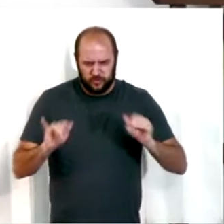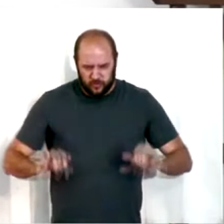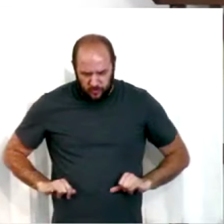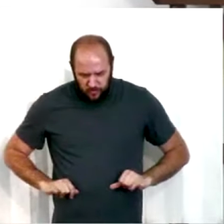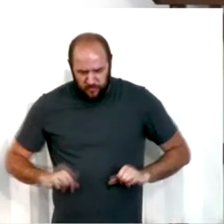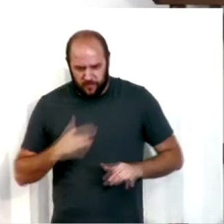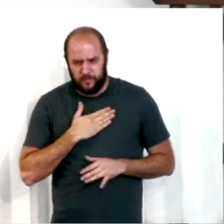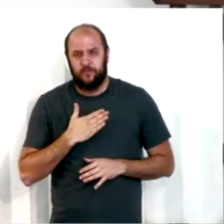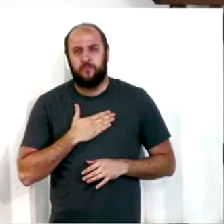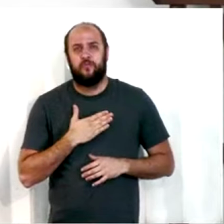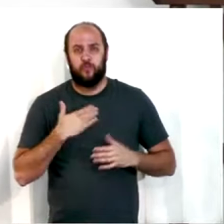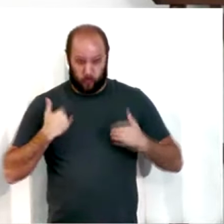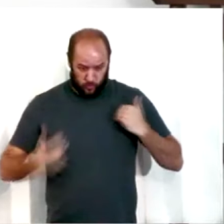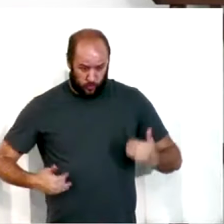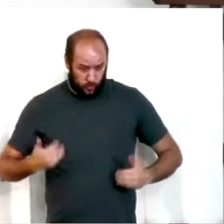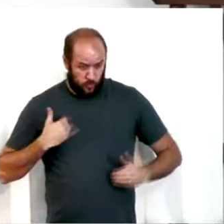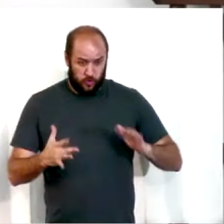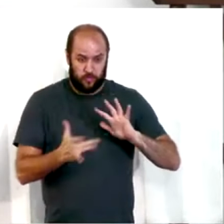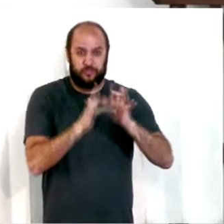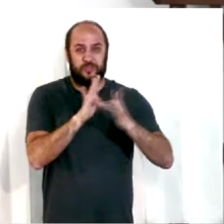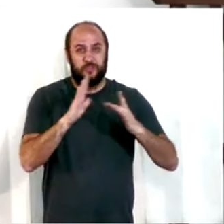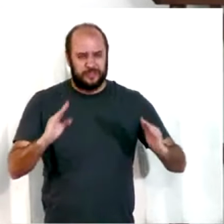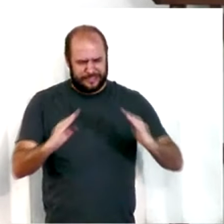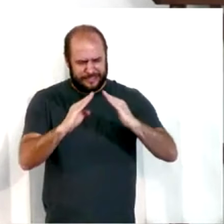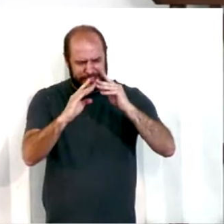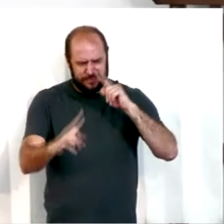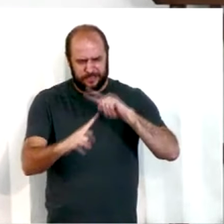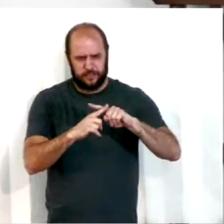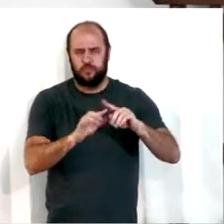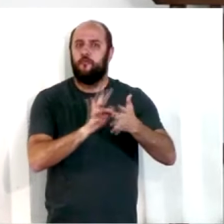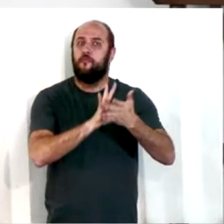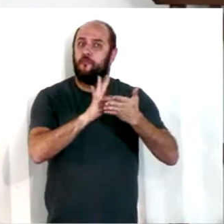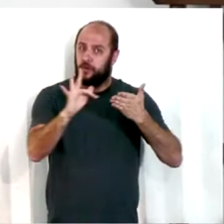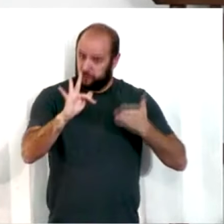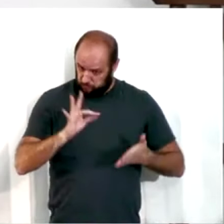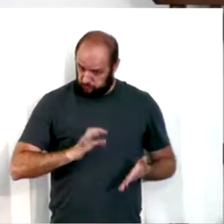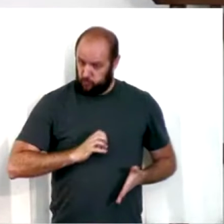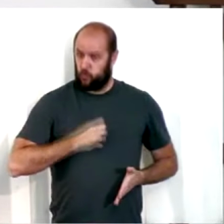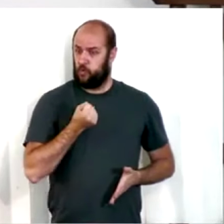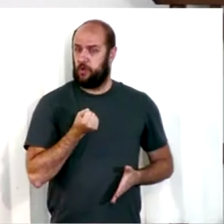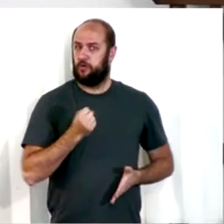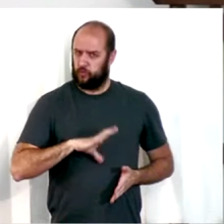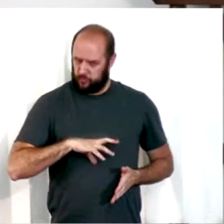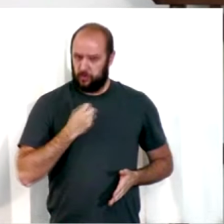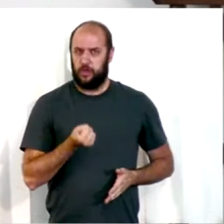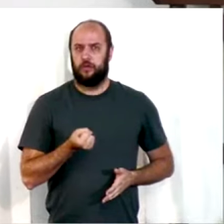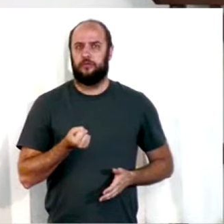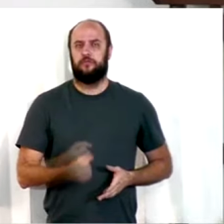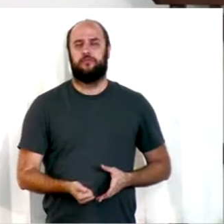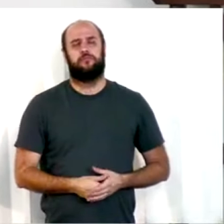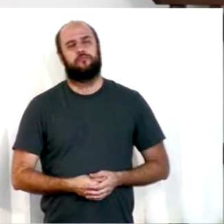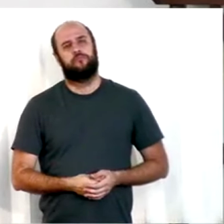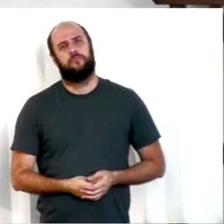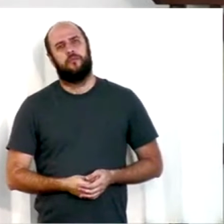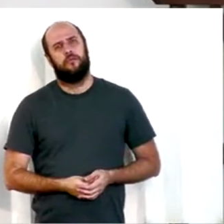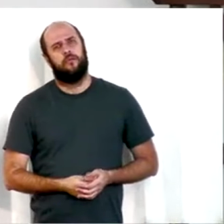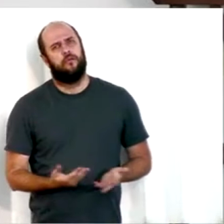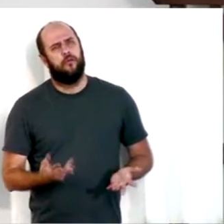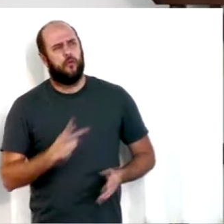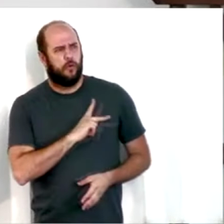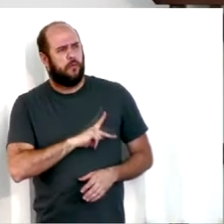a igreja. Esta é uma afirmação muito ousada. Muito ousada. O que Paulo está falando